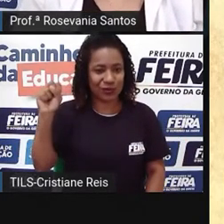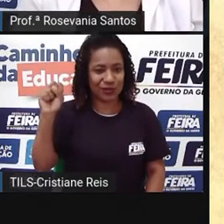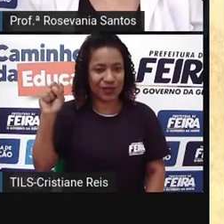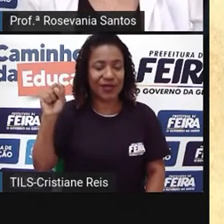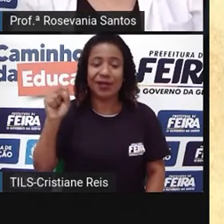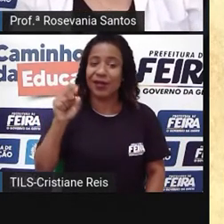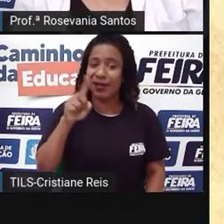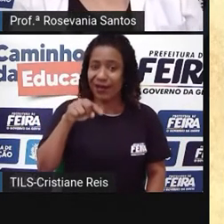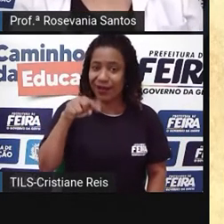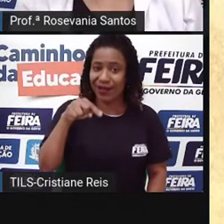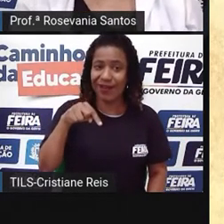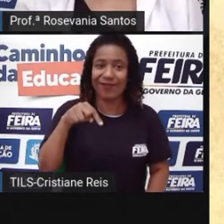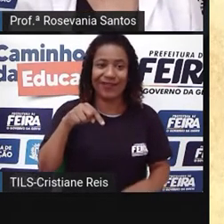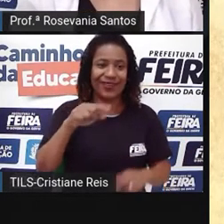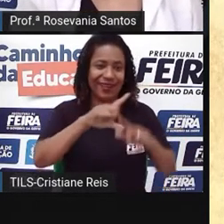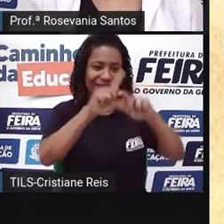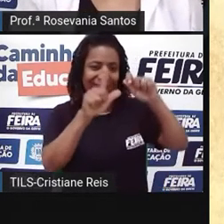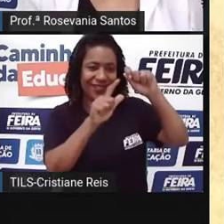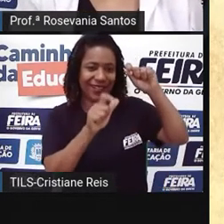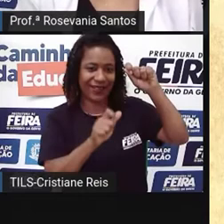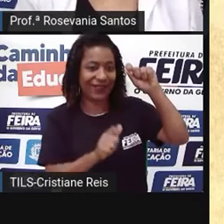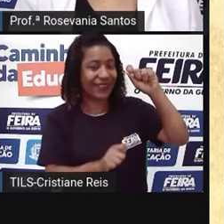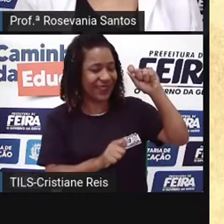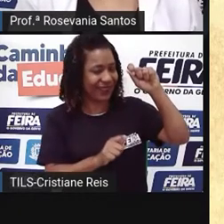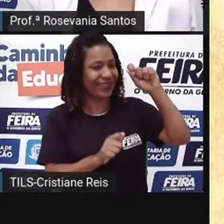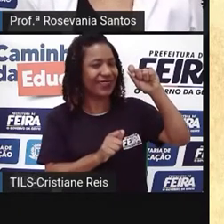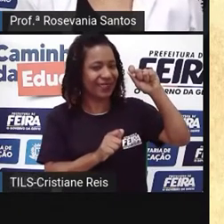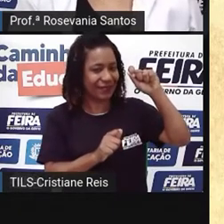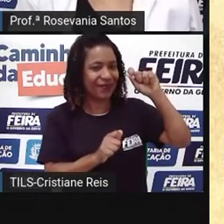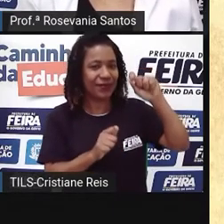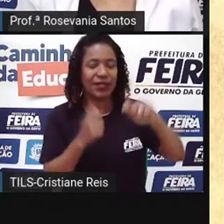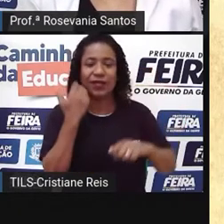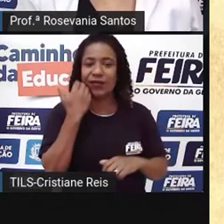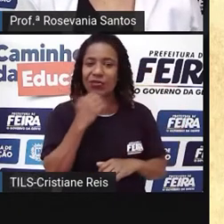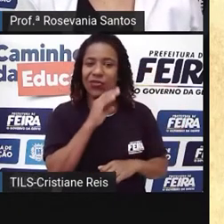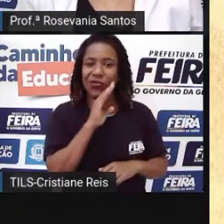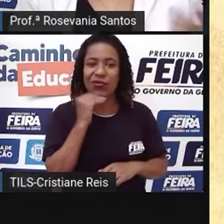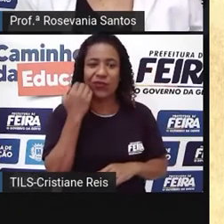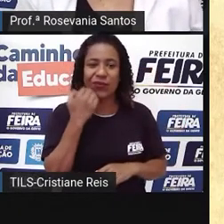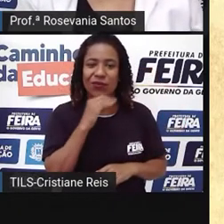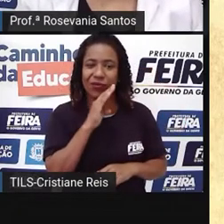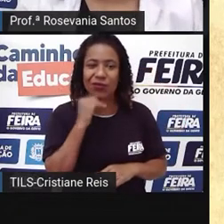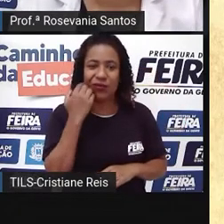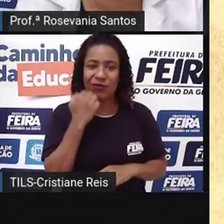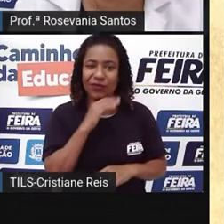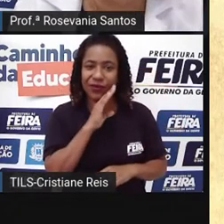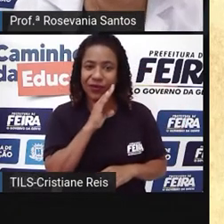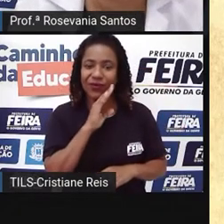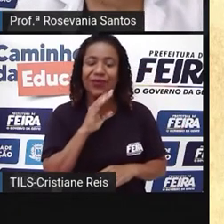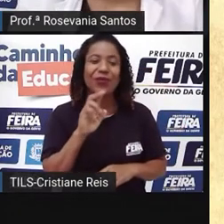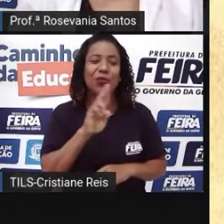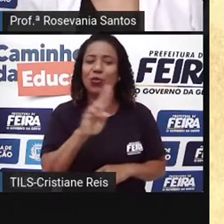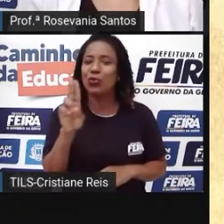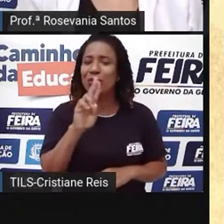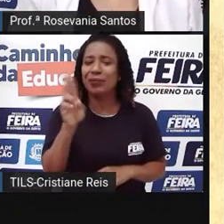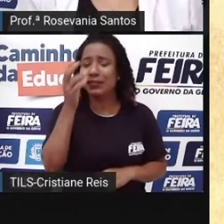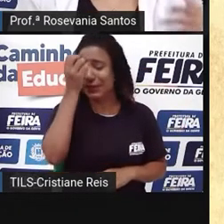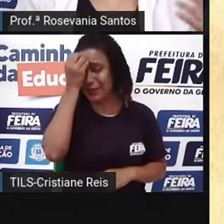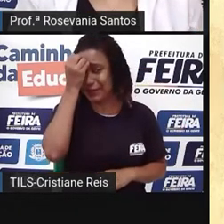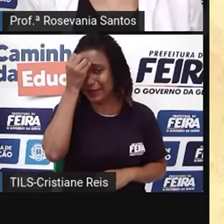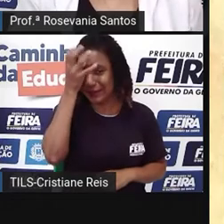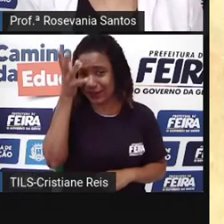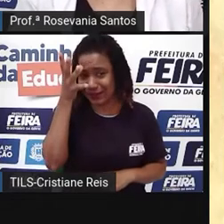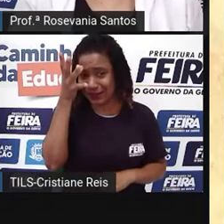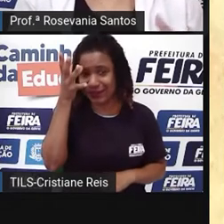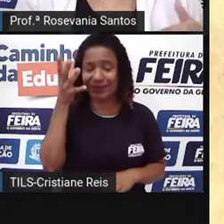Marrocos aqui, ó, na África, né? Essa novela que a Pro esqueceu o nome agora,